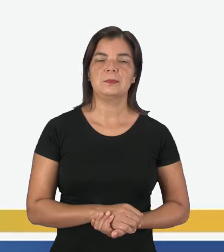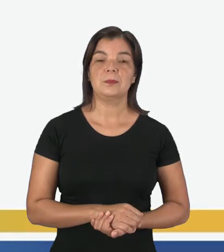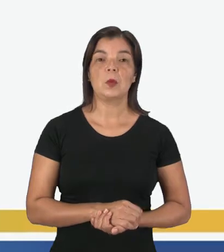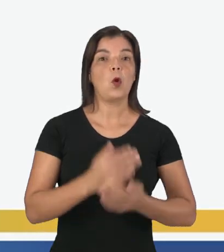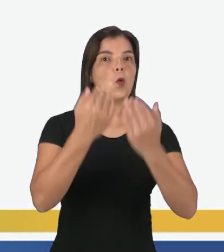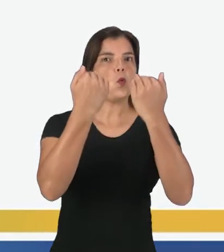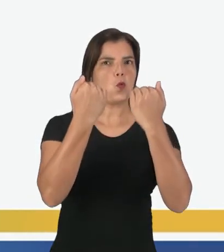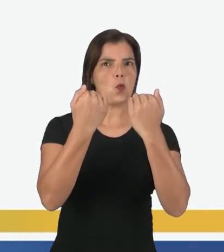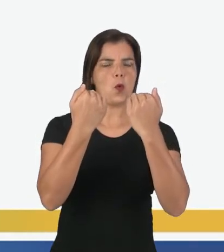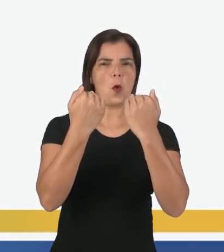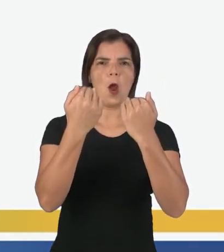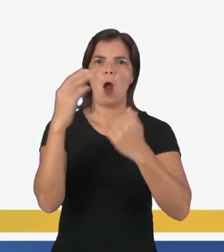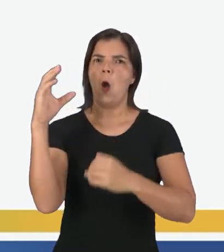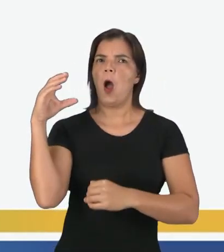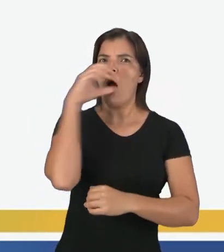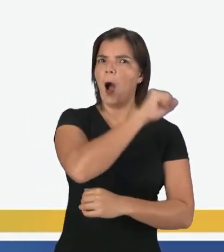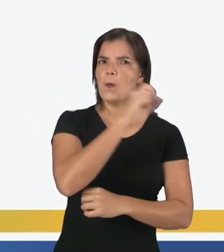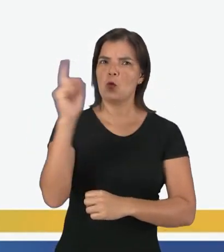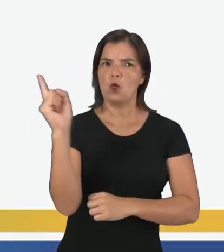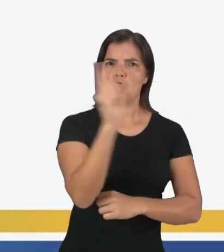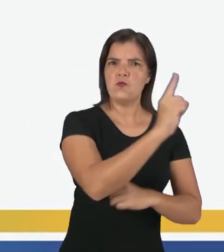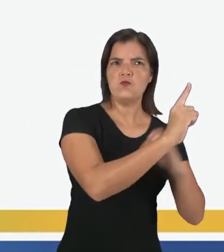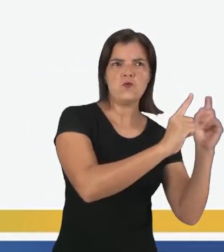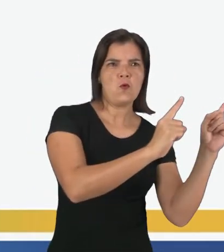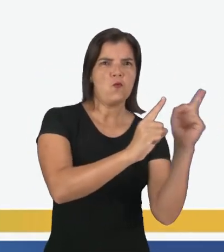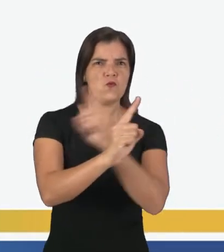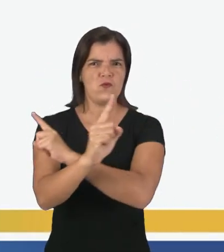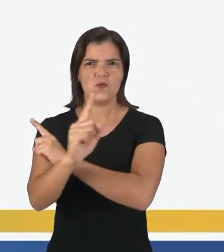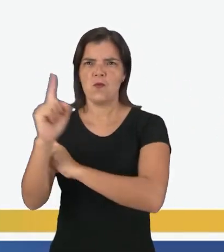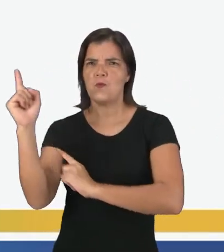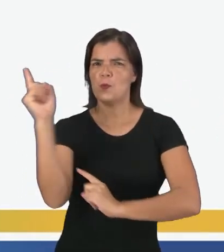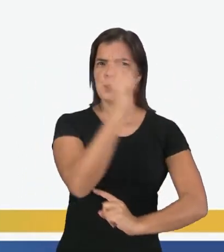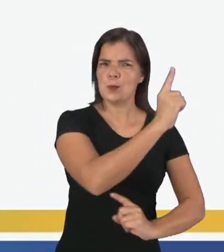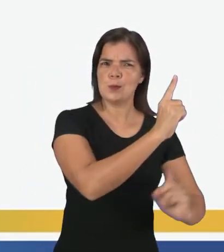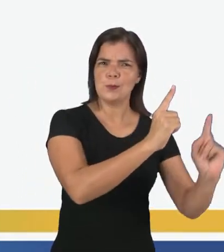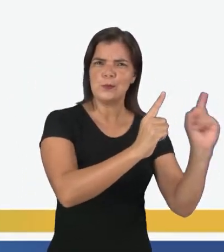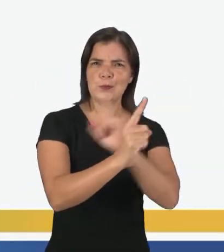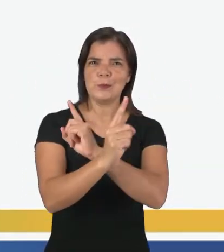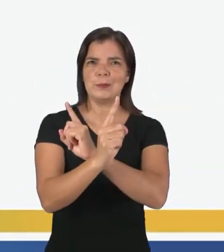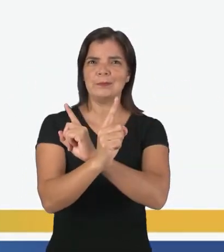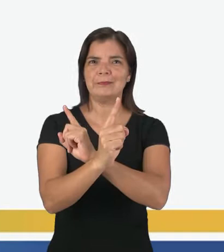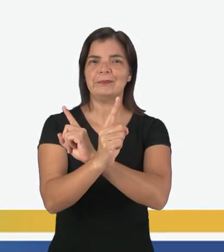O Curupira passa correndo na frente do lenhador.